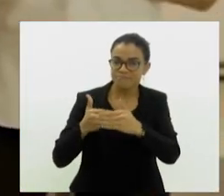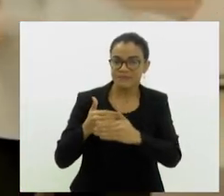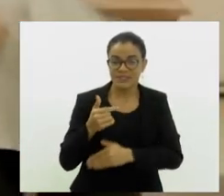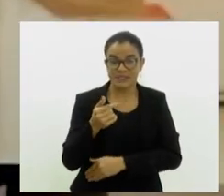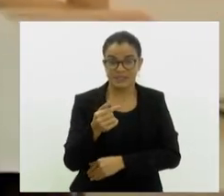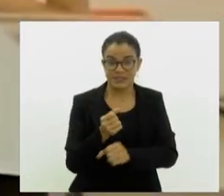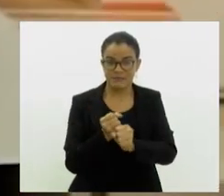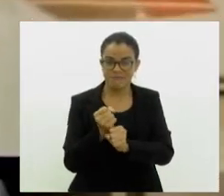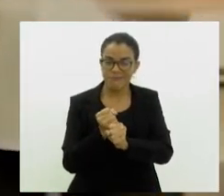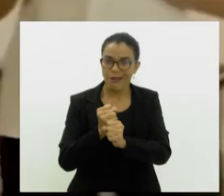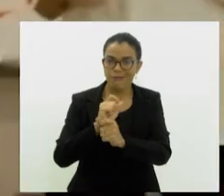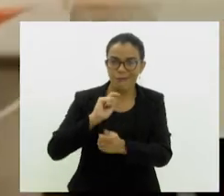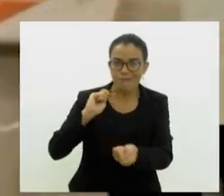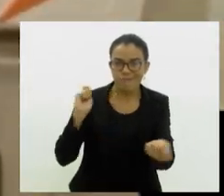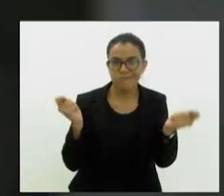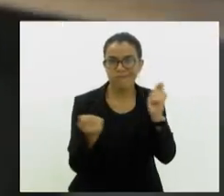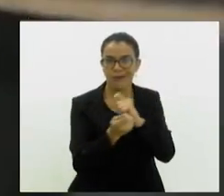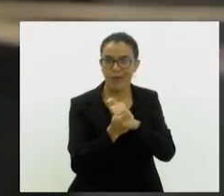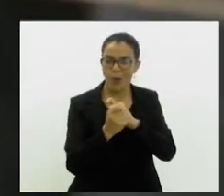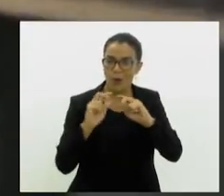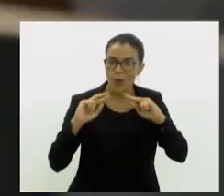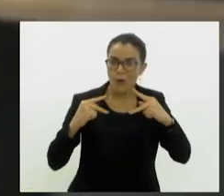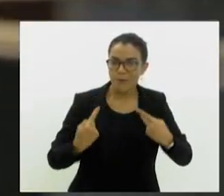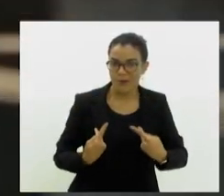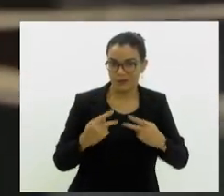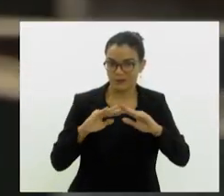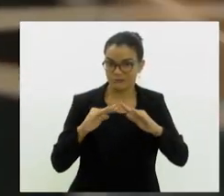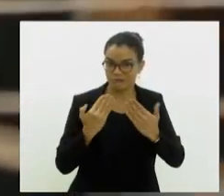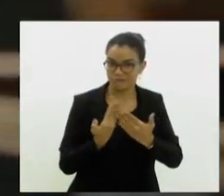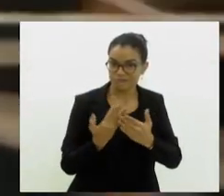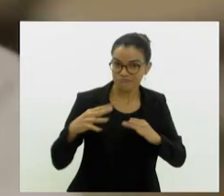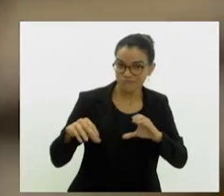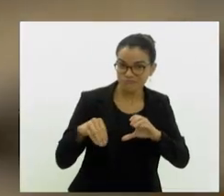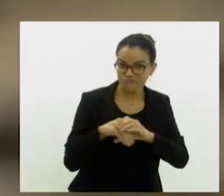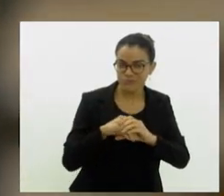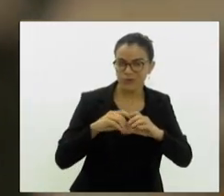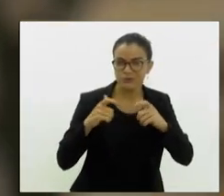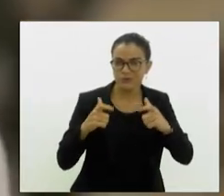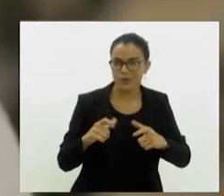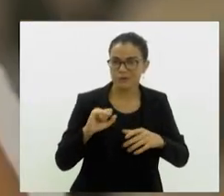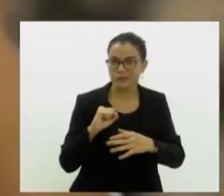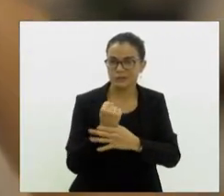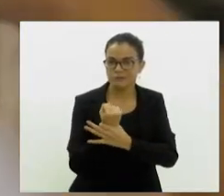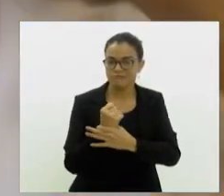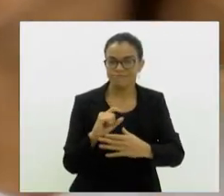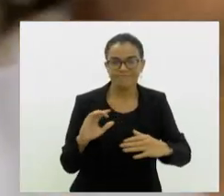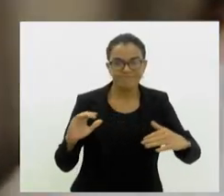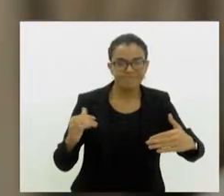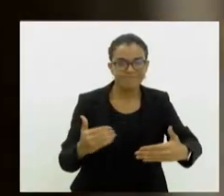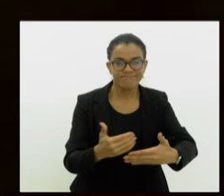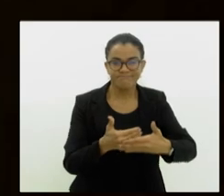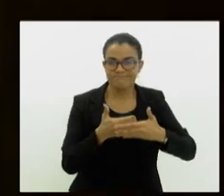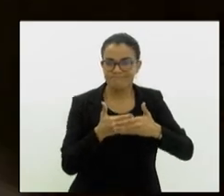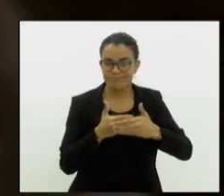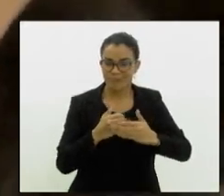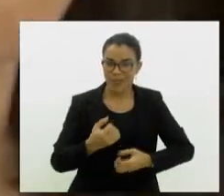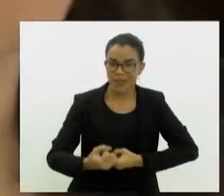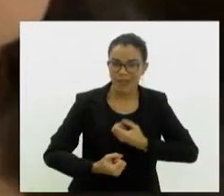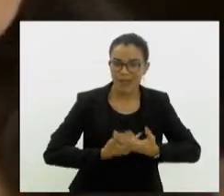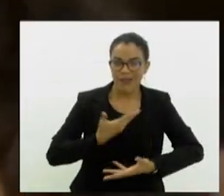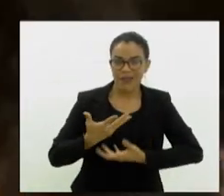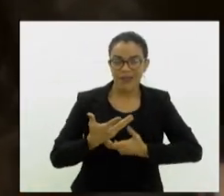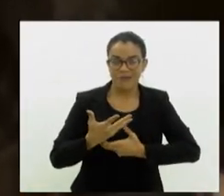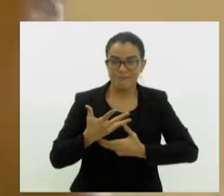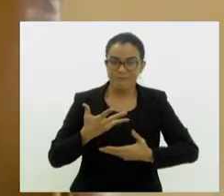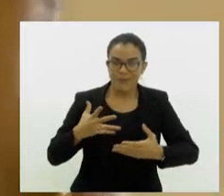em um processo de transformação humana no ambiente escolar, criando espaços seguros e acolhedores, onde todos possam se expressar e